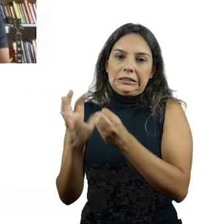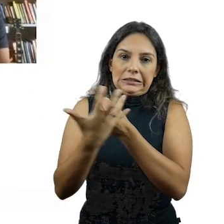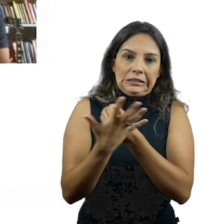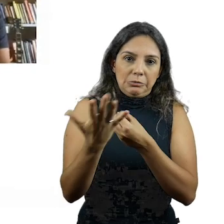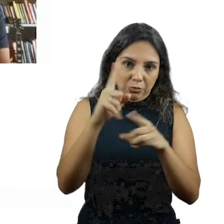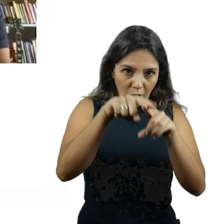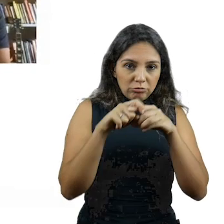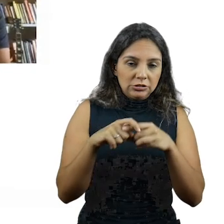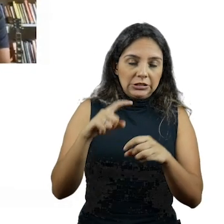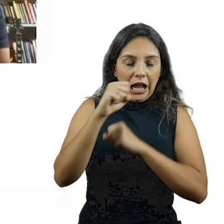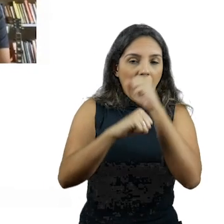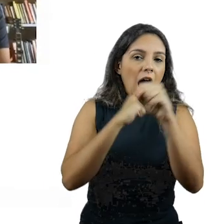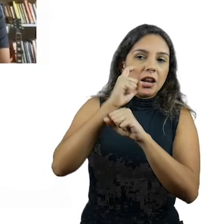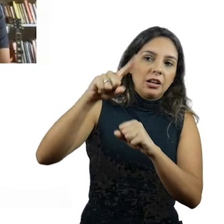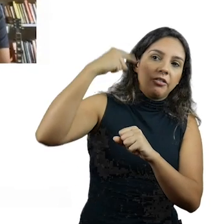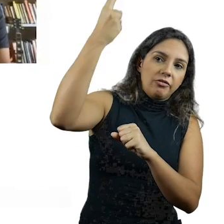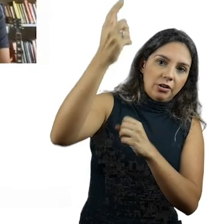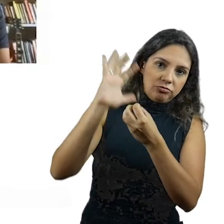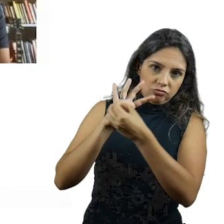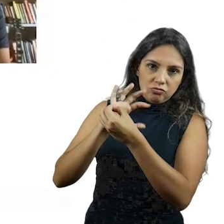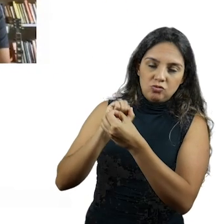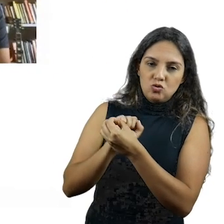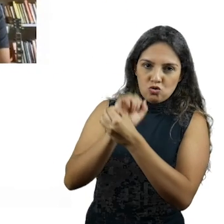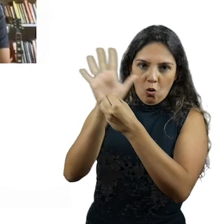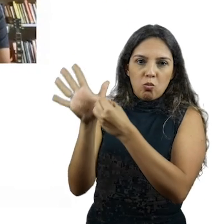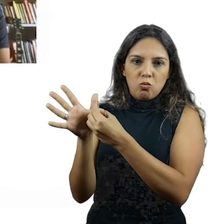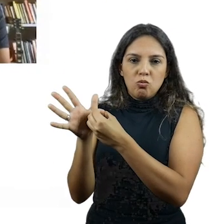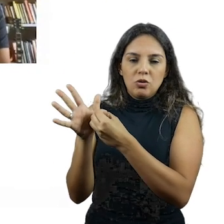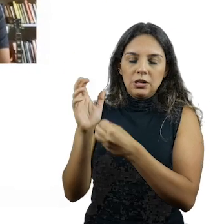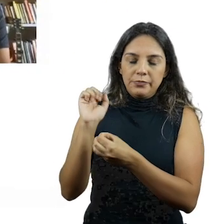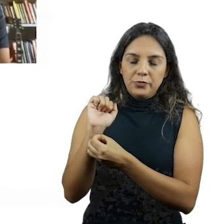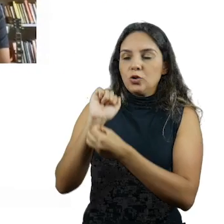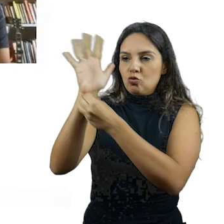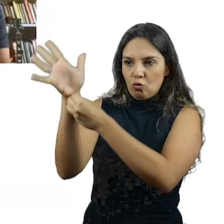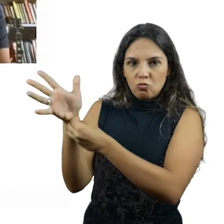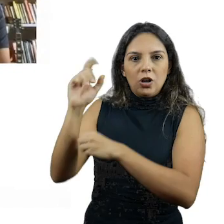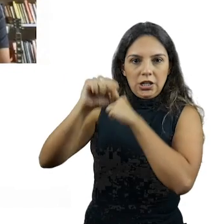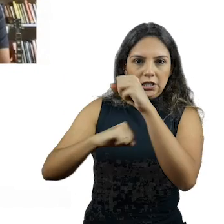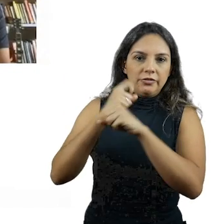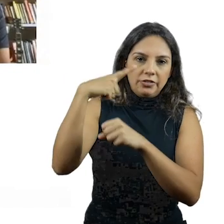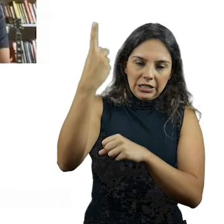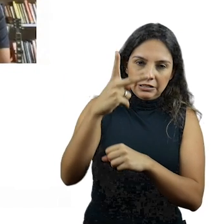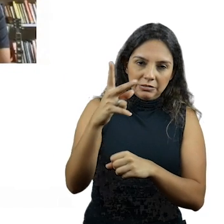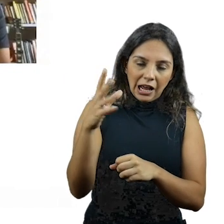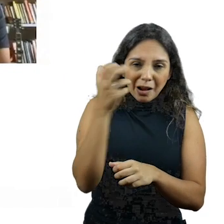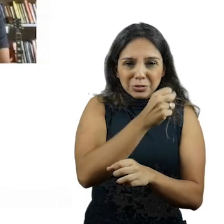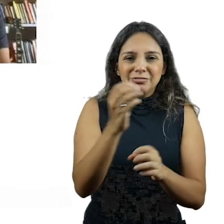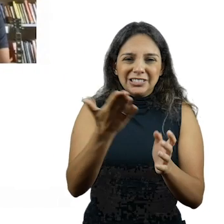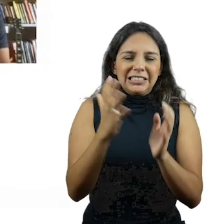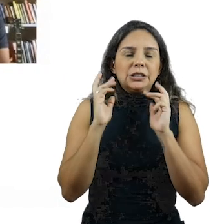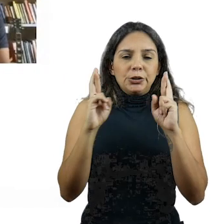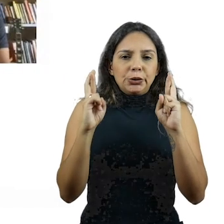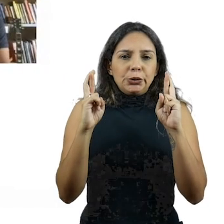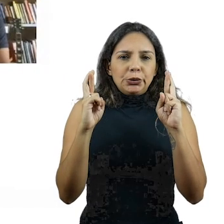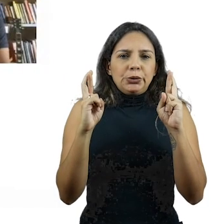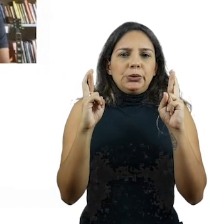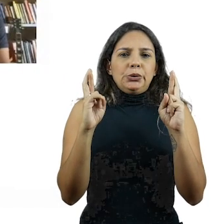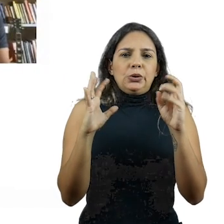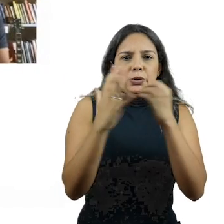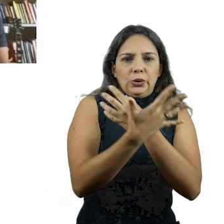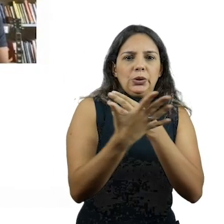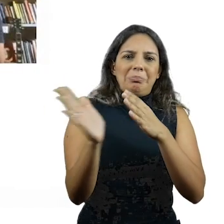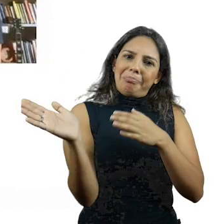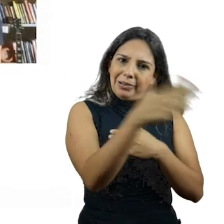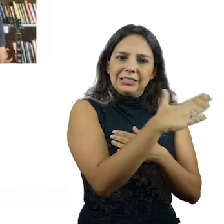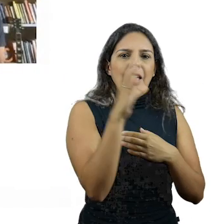estão sendo adiados para o ano que vem, mas a gente também torcendo para que isso passe logo, principalmente para acabar essa situação